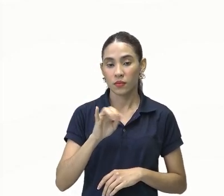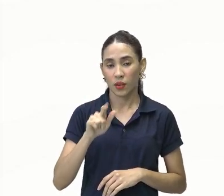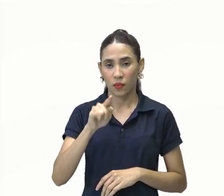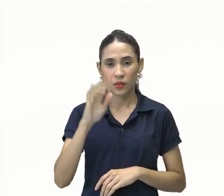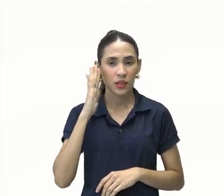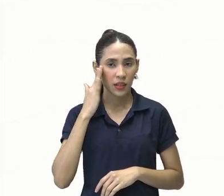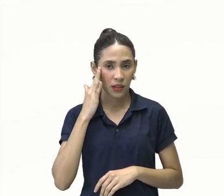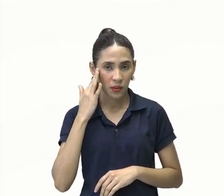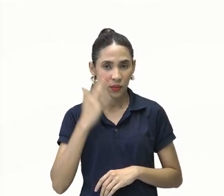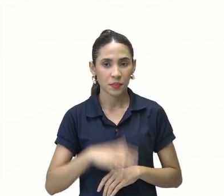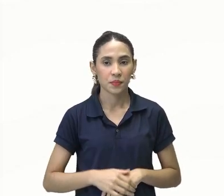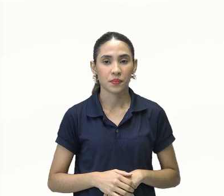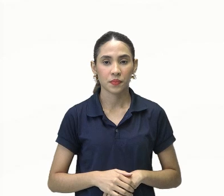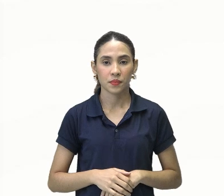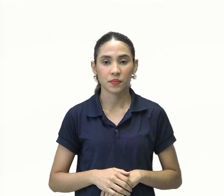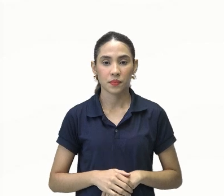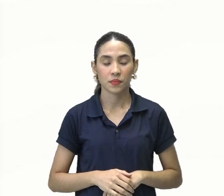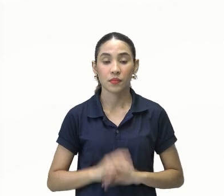como é que funciona?